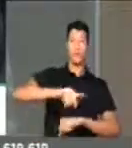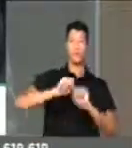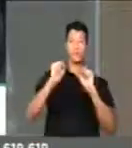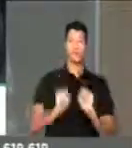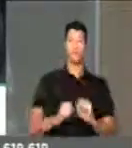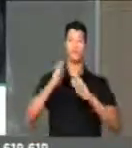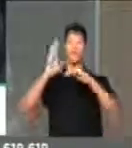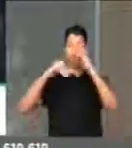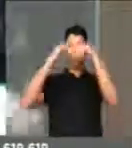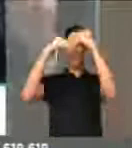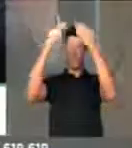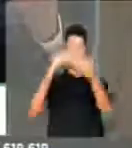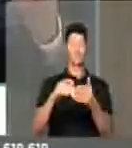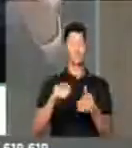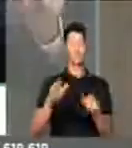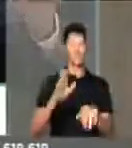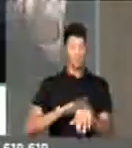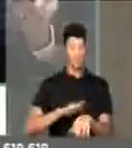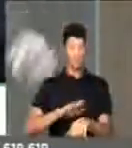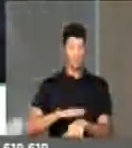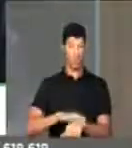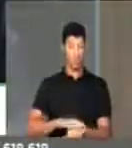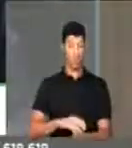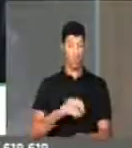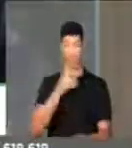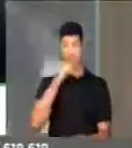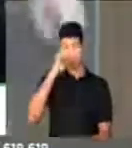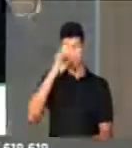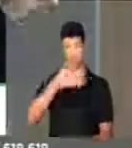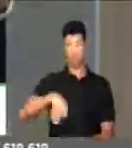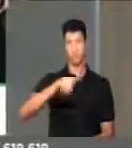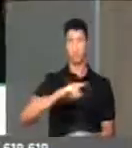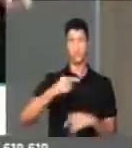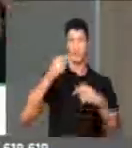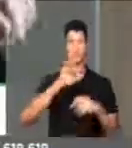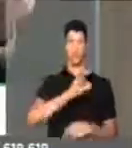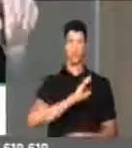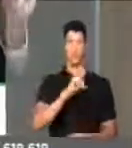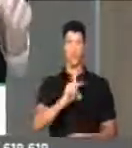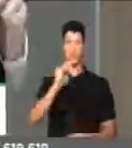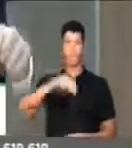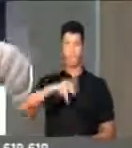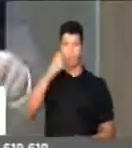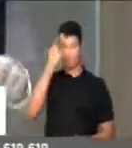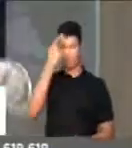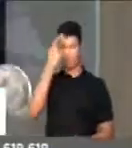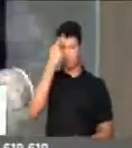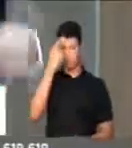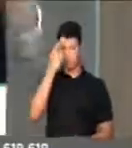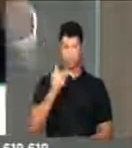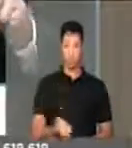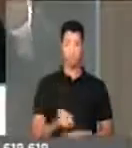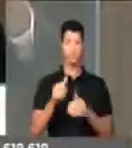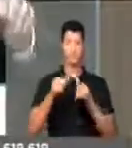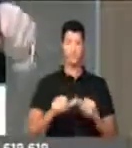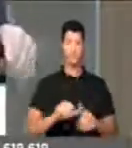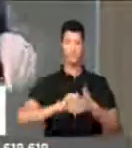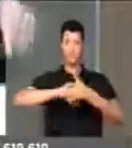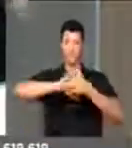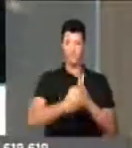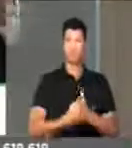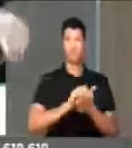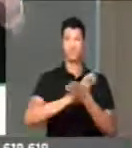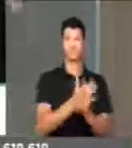se desenvolver. Nesse momento, senhoras e senhores, a Polícia Militar de São Paulo está